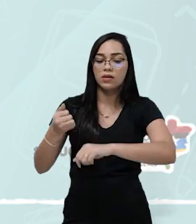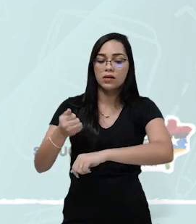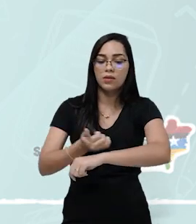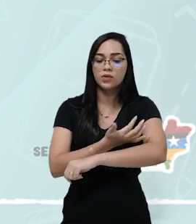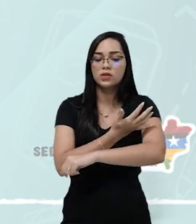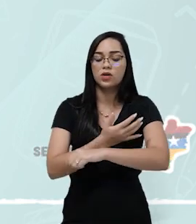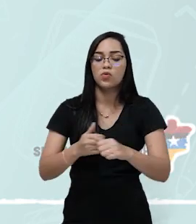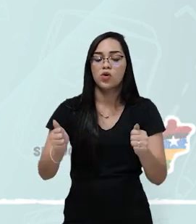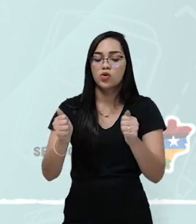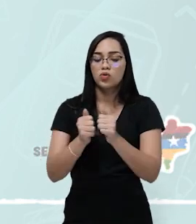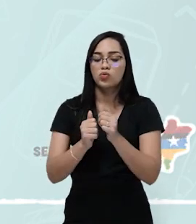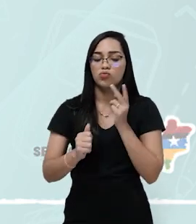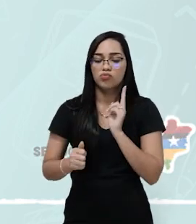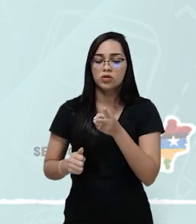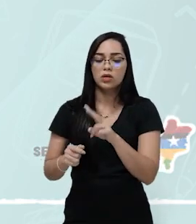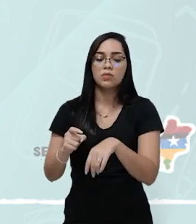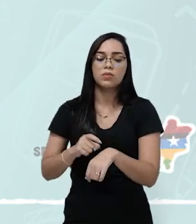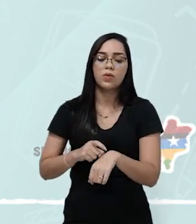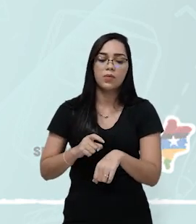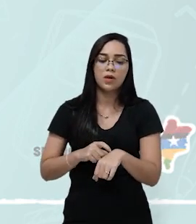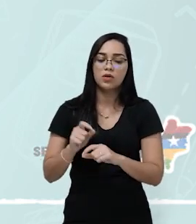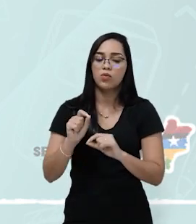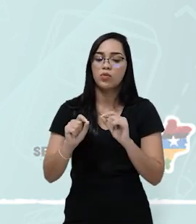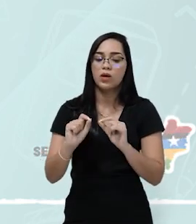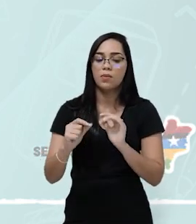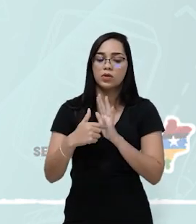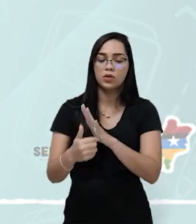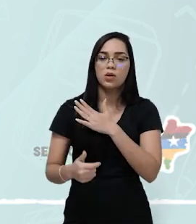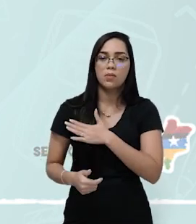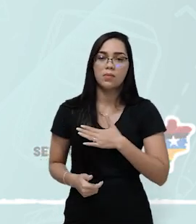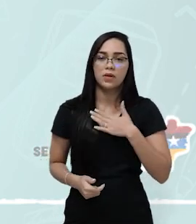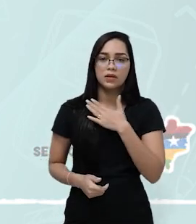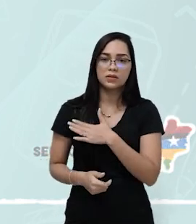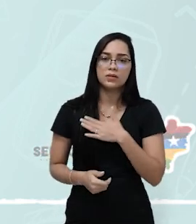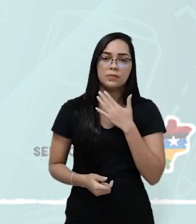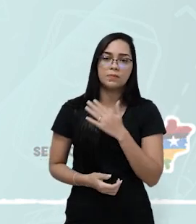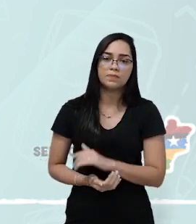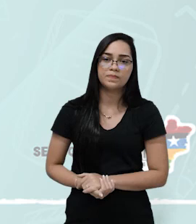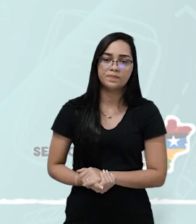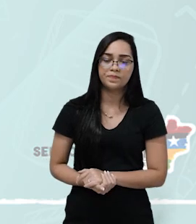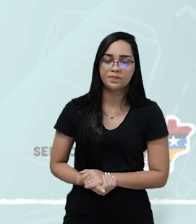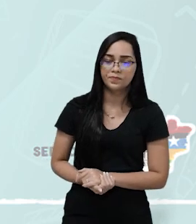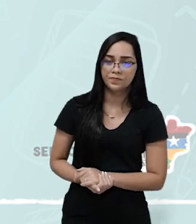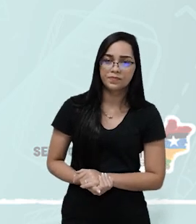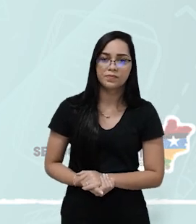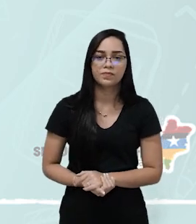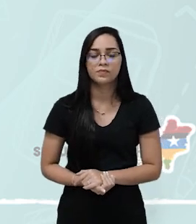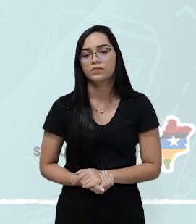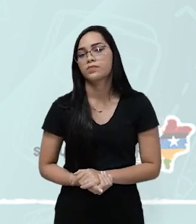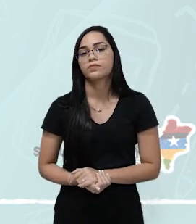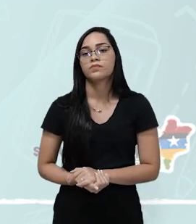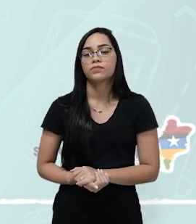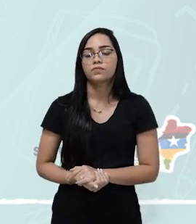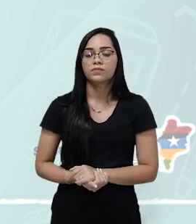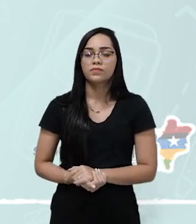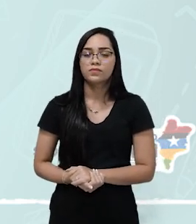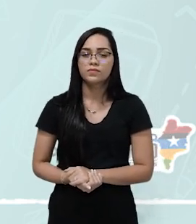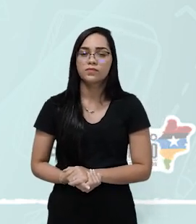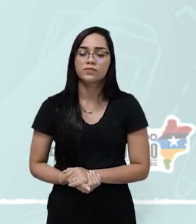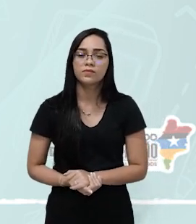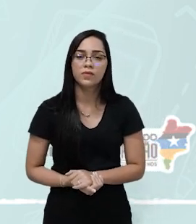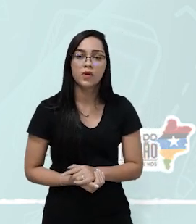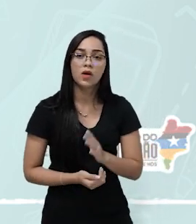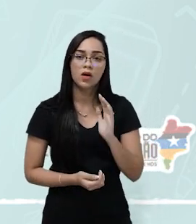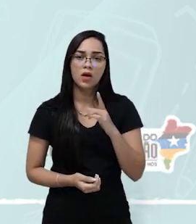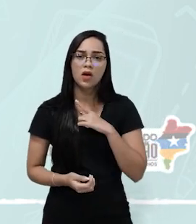o público espectador, onde razão e emoção se fundem a todo momento, proporcionando prazer e entretenimento. Né?